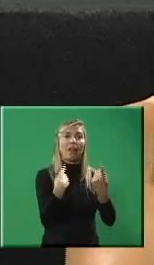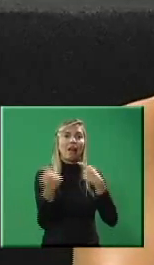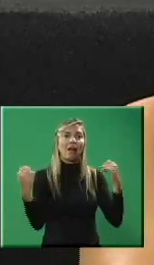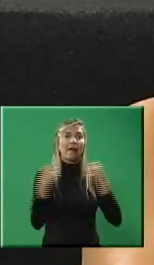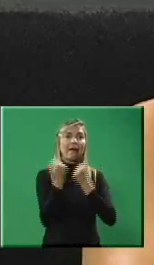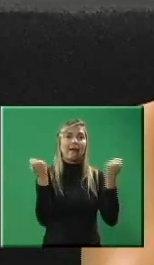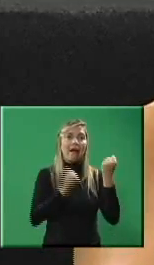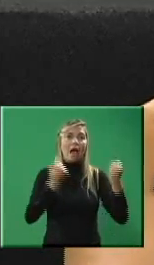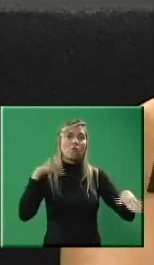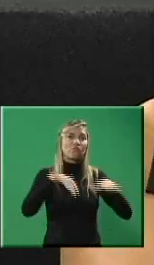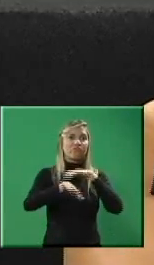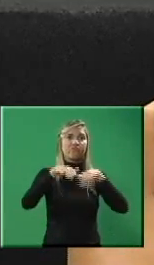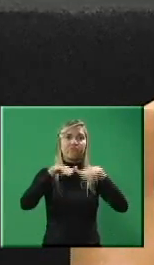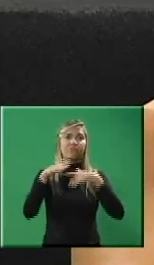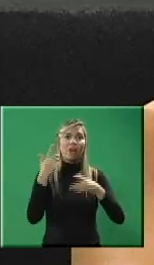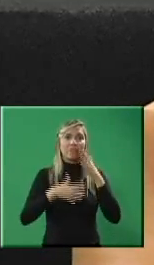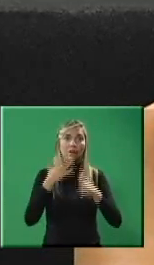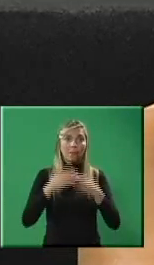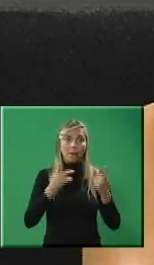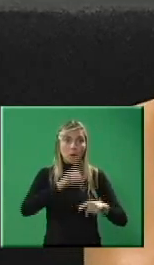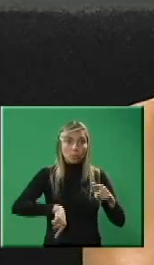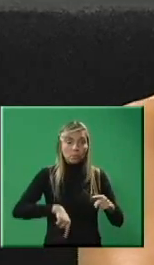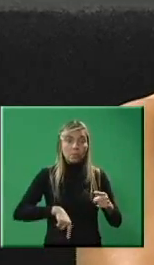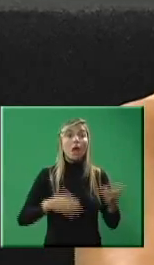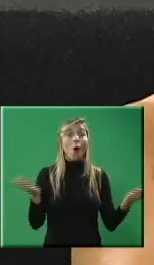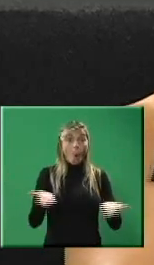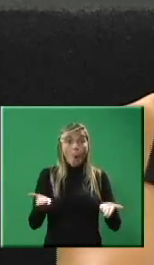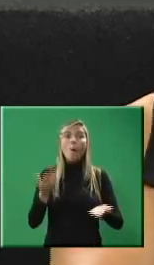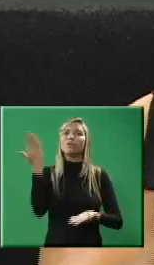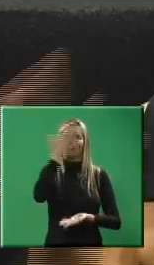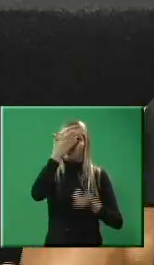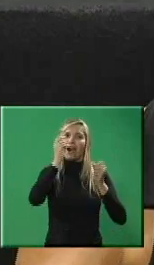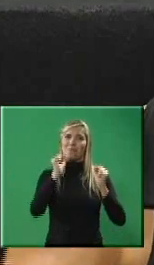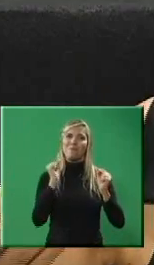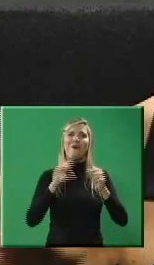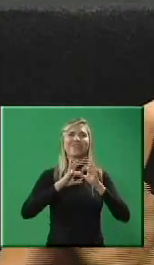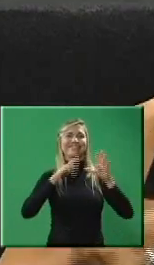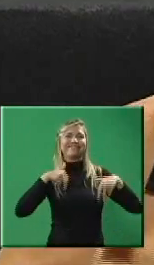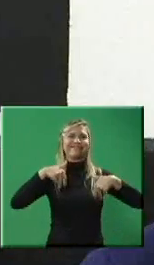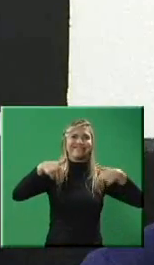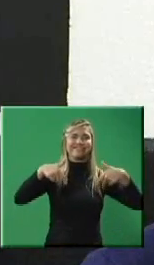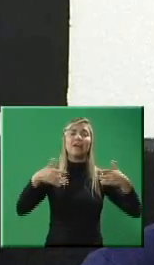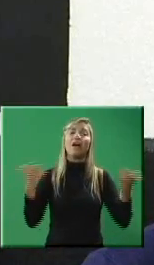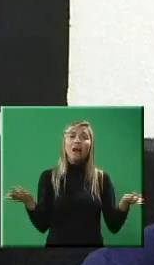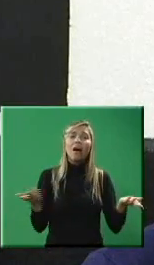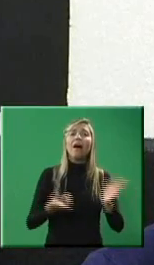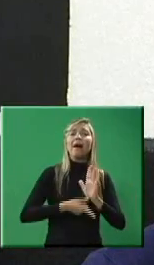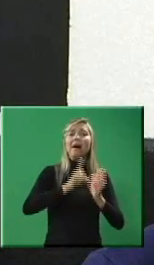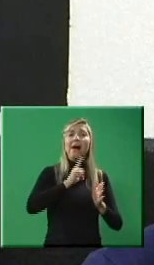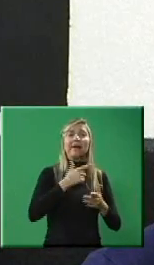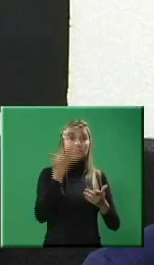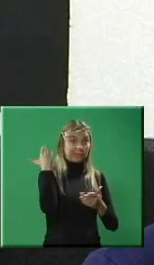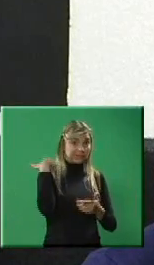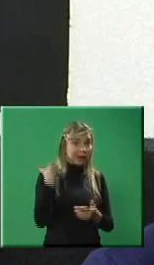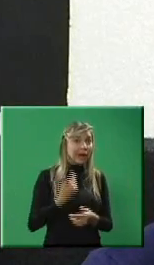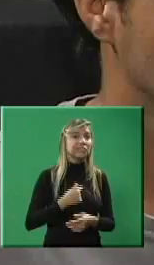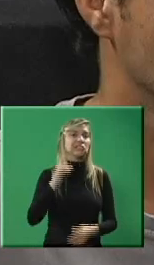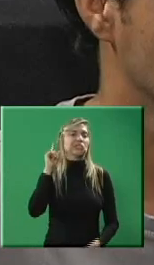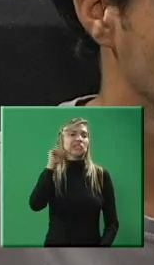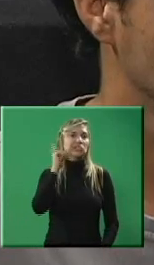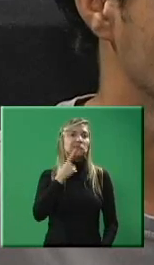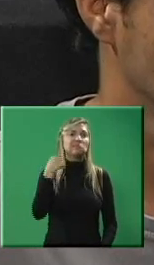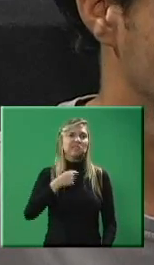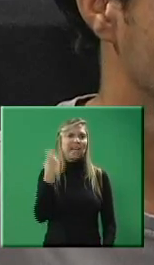gente imagina que os surdos, ele tem que aprender a escrever porque eu não tenho que aprender a língua de